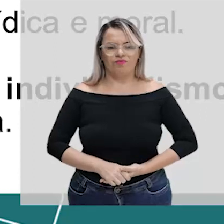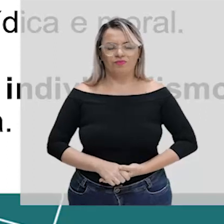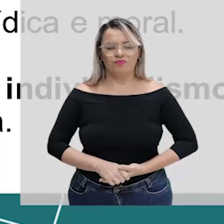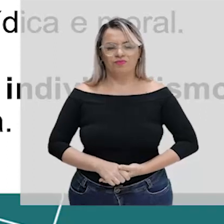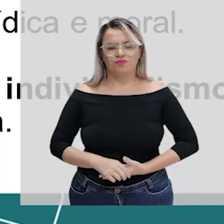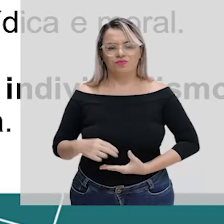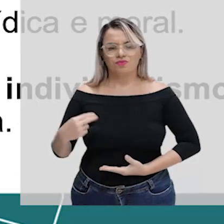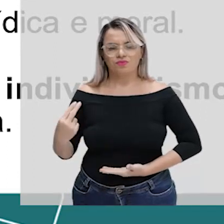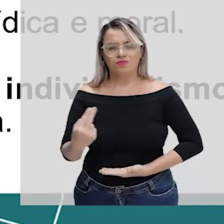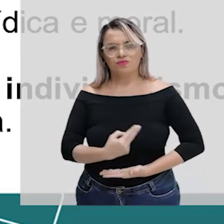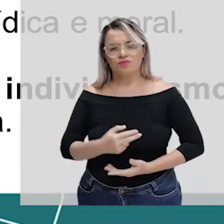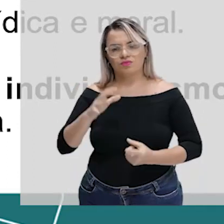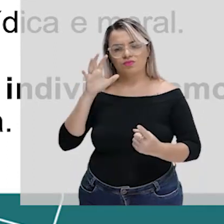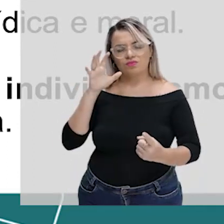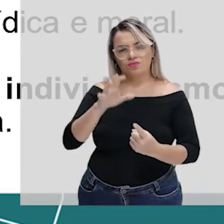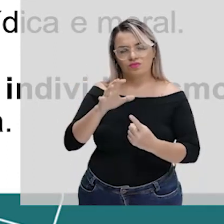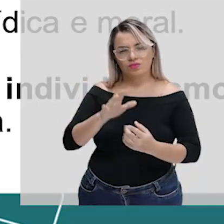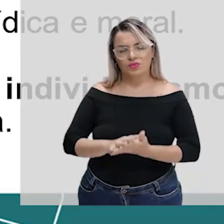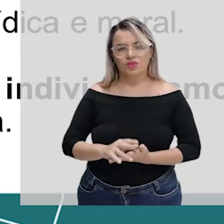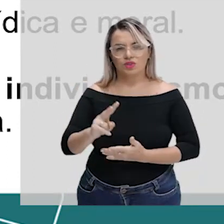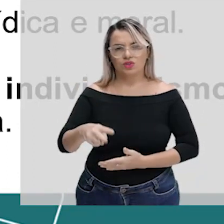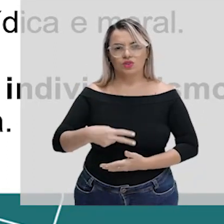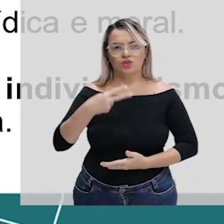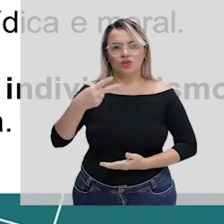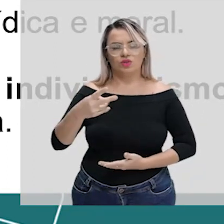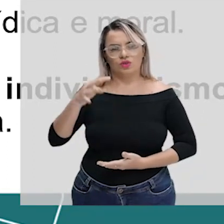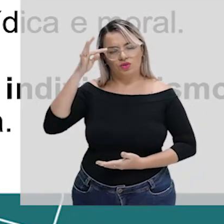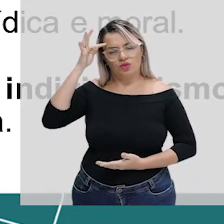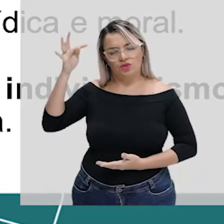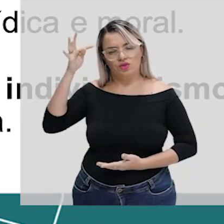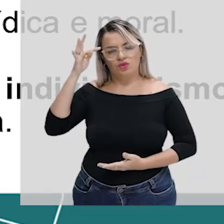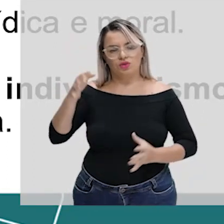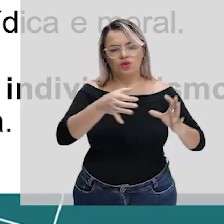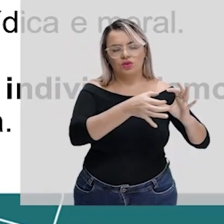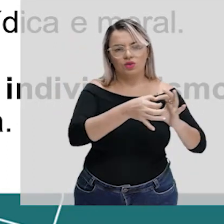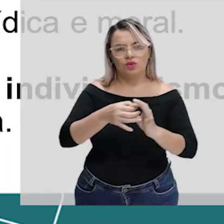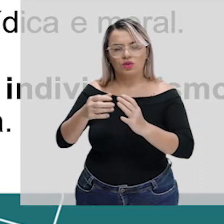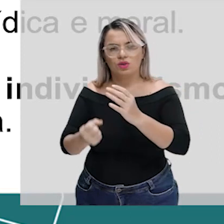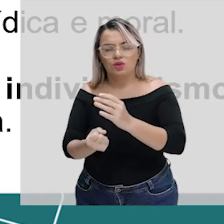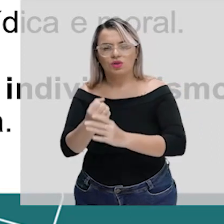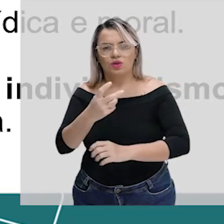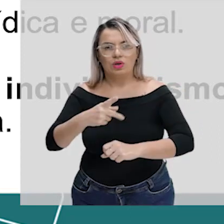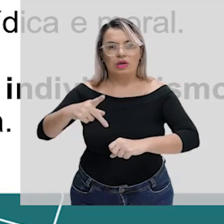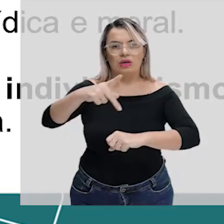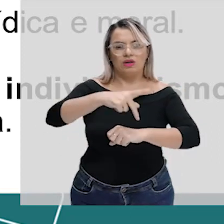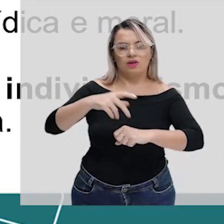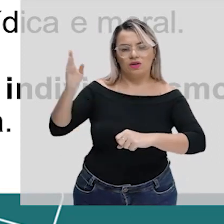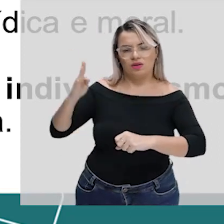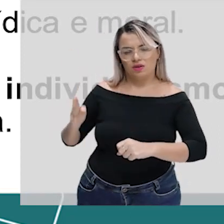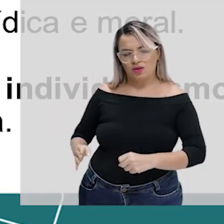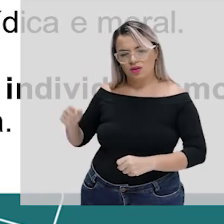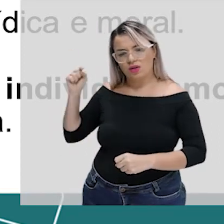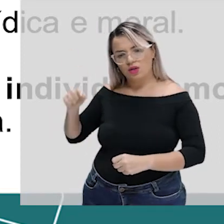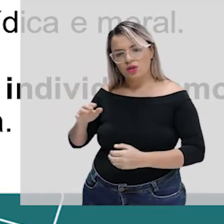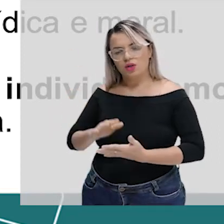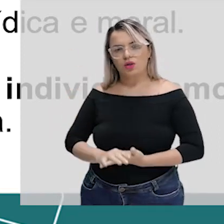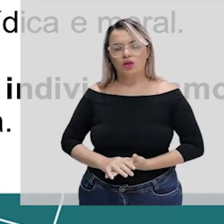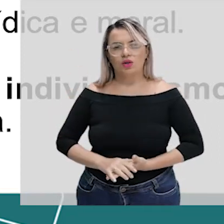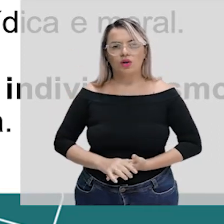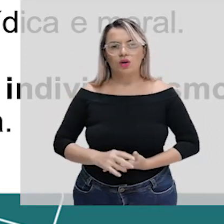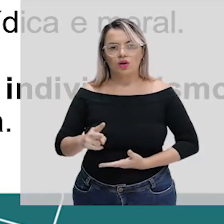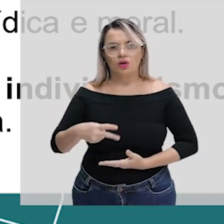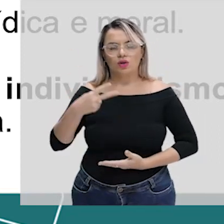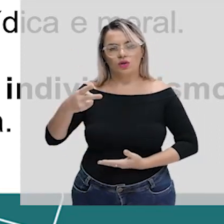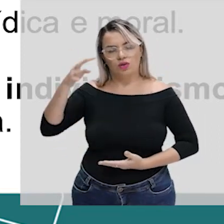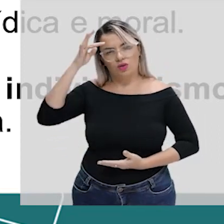E aí nós temos a contribuição agora de dois pensadores desse contexto aí de formação do Estado no Brasil. São dois pensadores brasileiros, o Oliveira